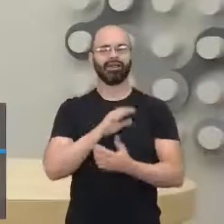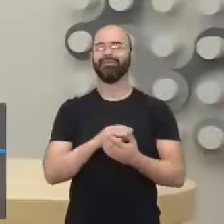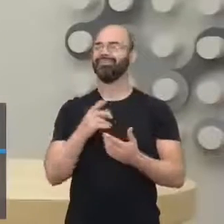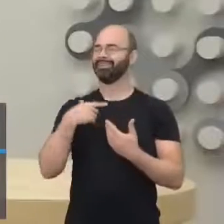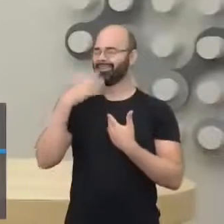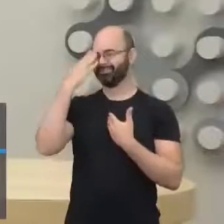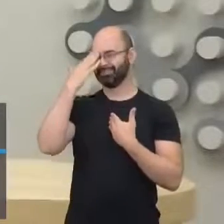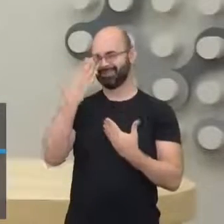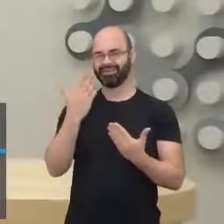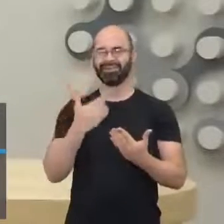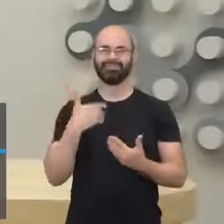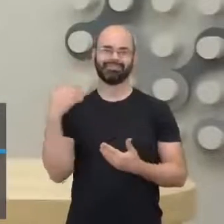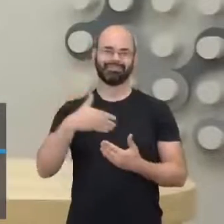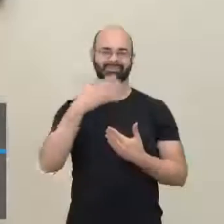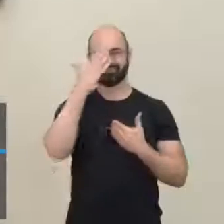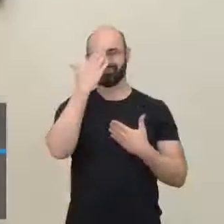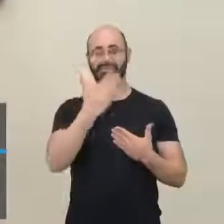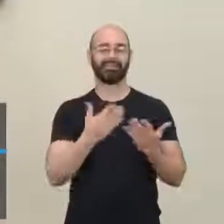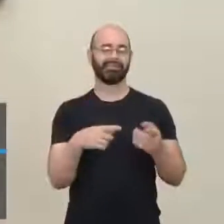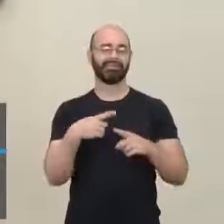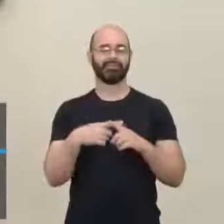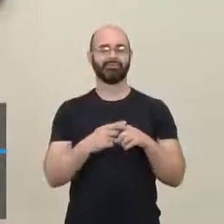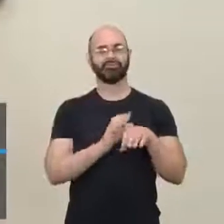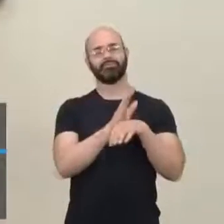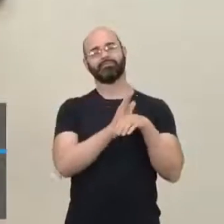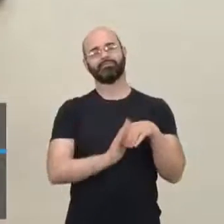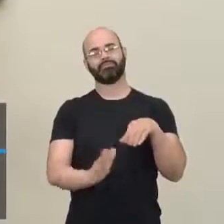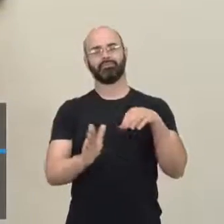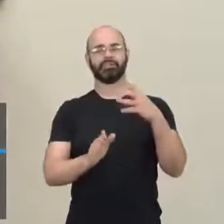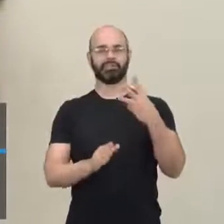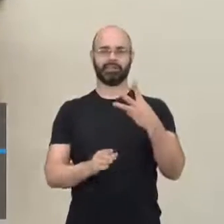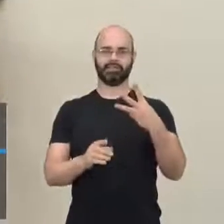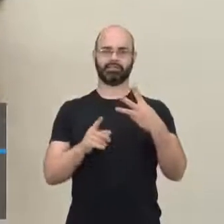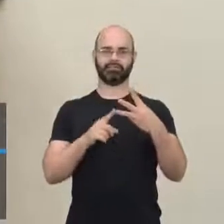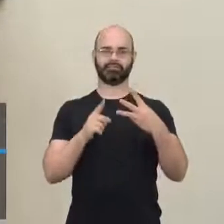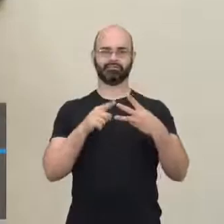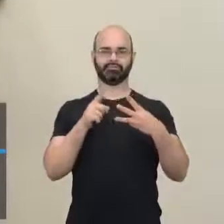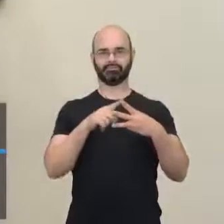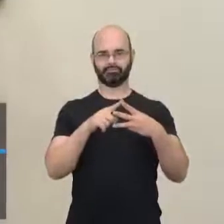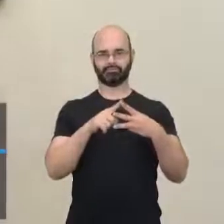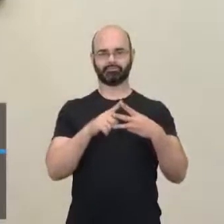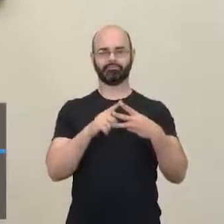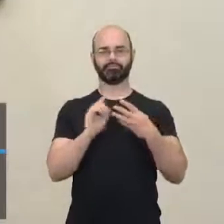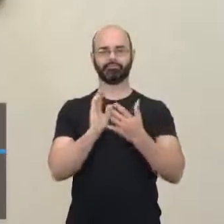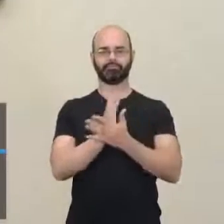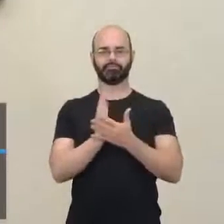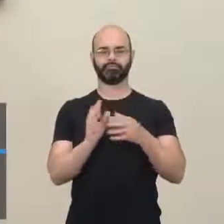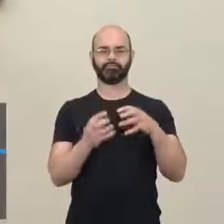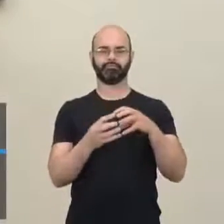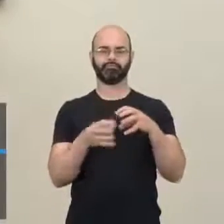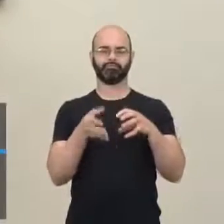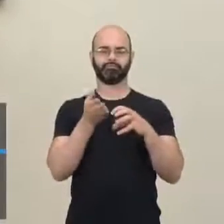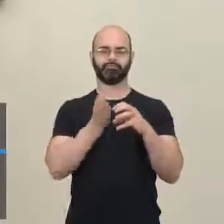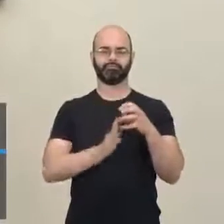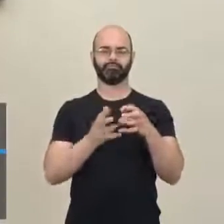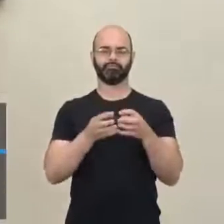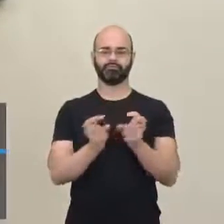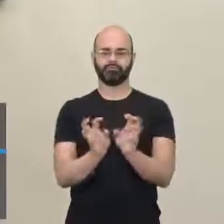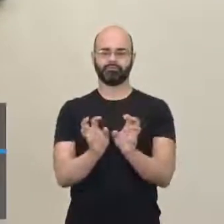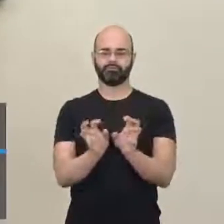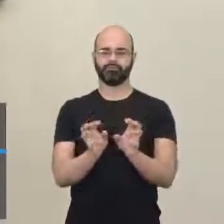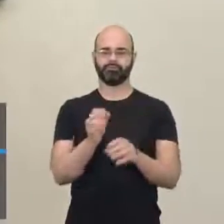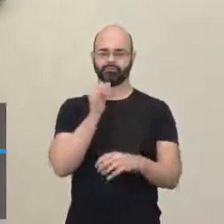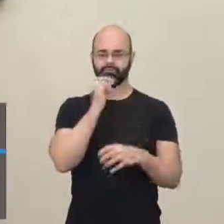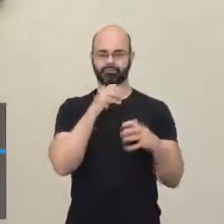muito a oportunidade. Porque a gente vê que são 3 camadas, né? É que as 3 camadas ela tem divisões. Né? Como, por exemplo, quando mostrou lá a